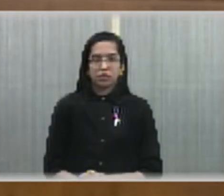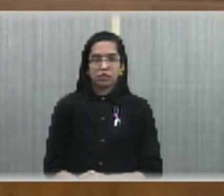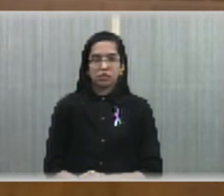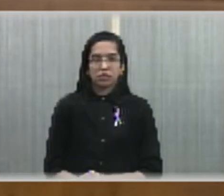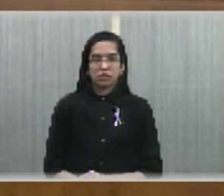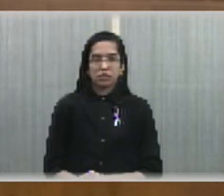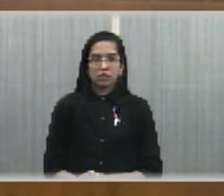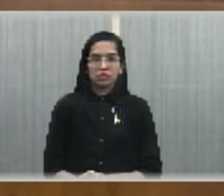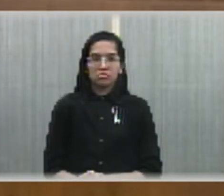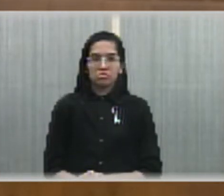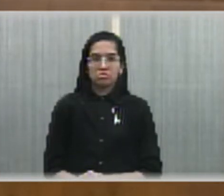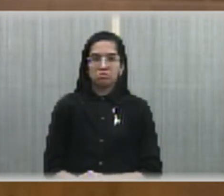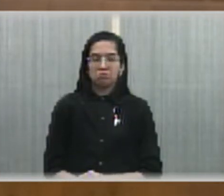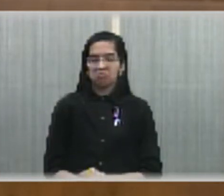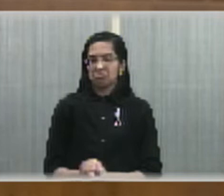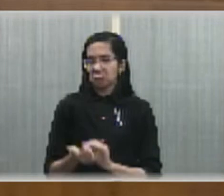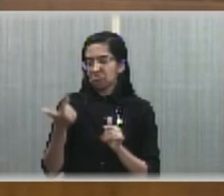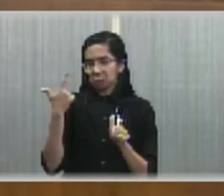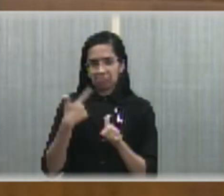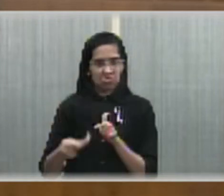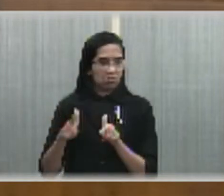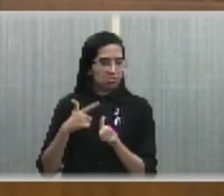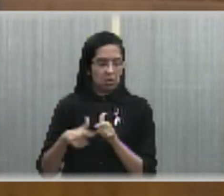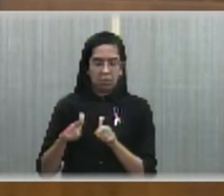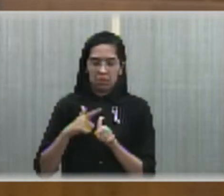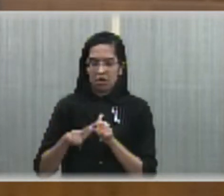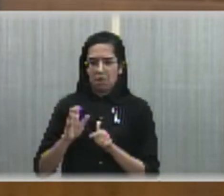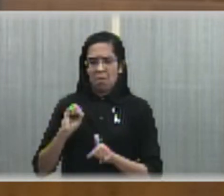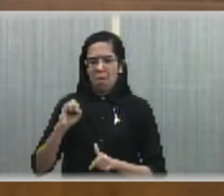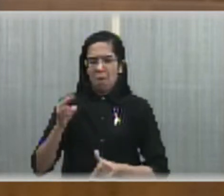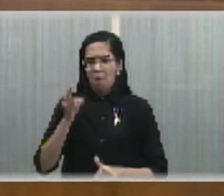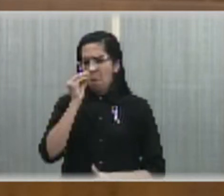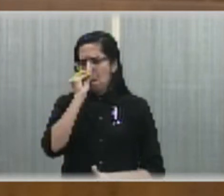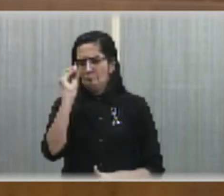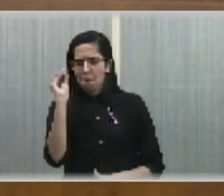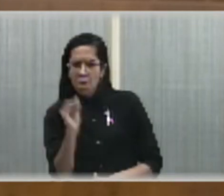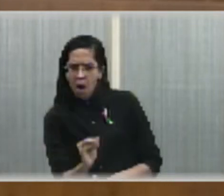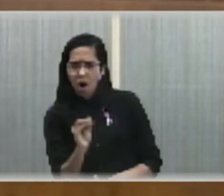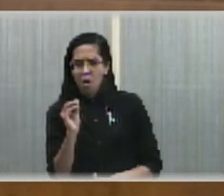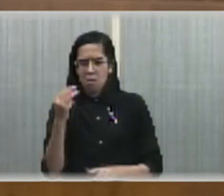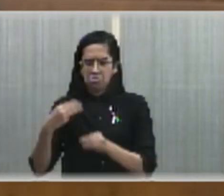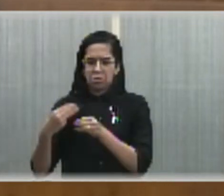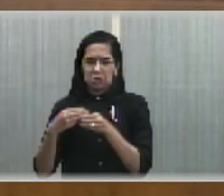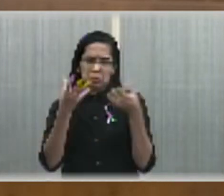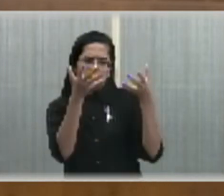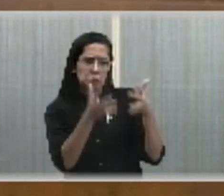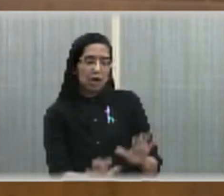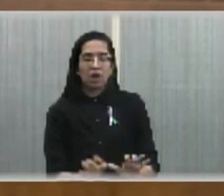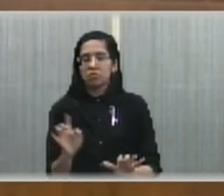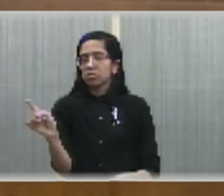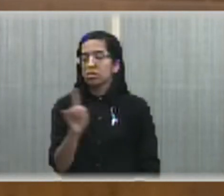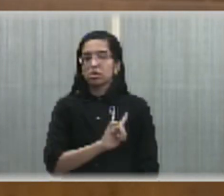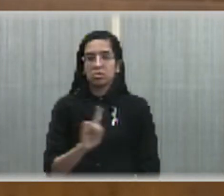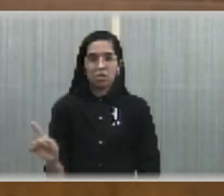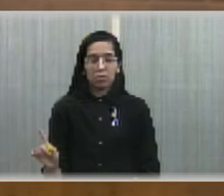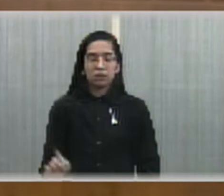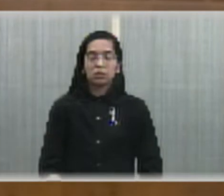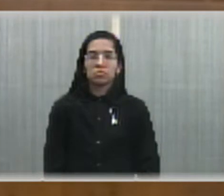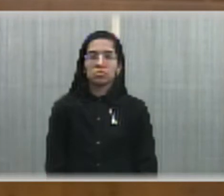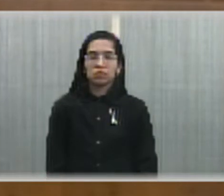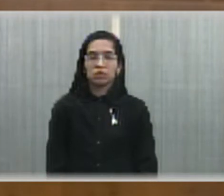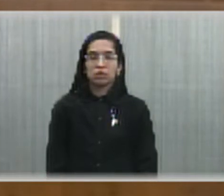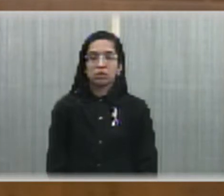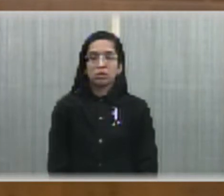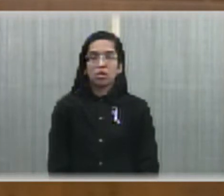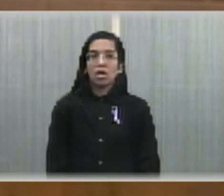nenhuma recusa, nem rejeição do município para com obras do estado. Aliás, o